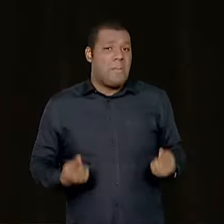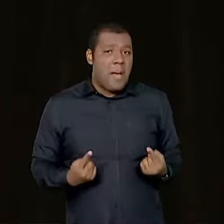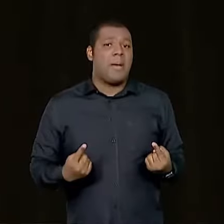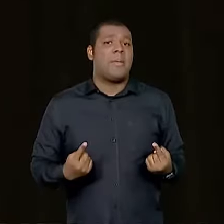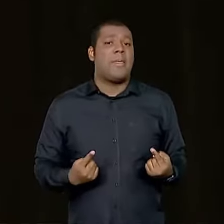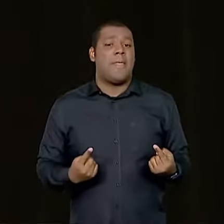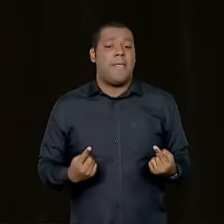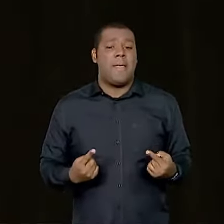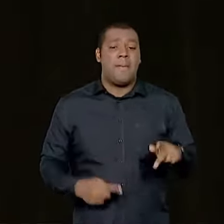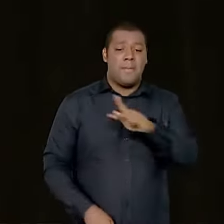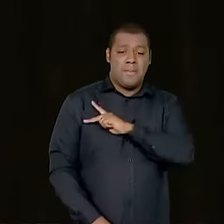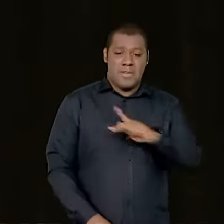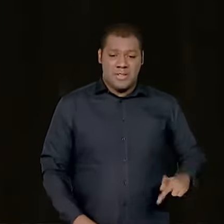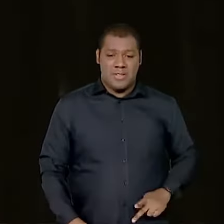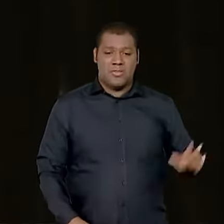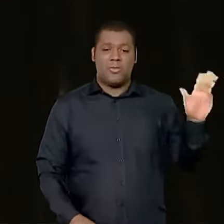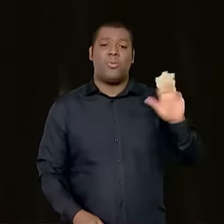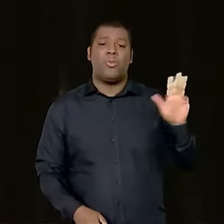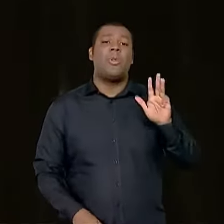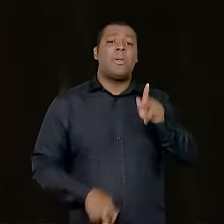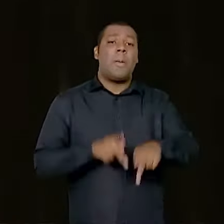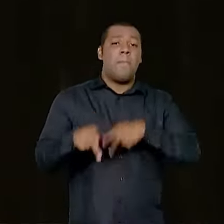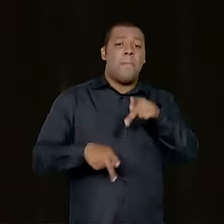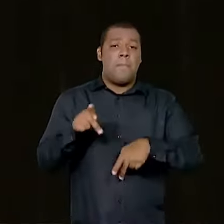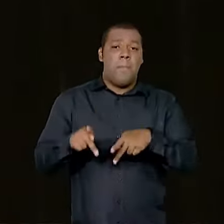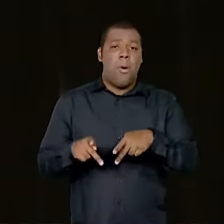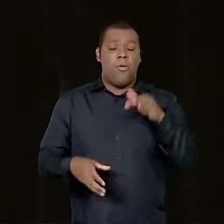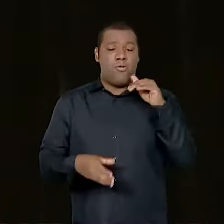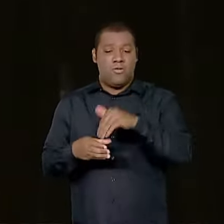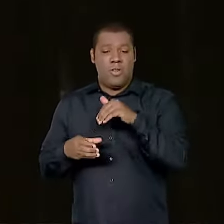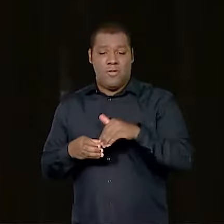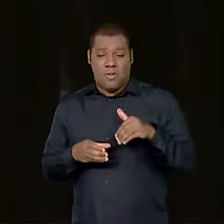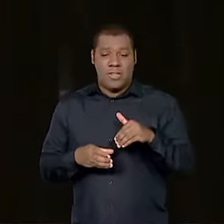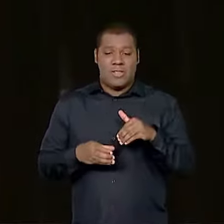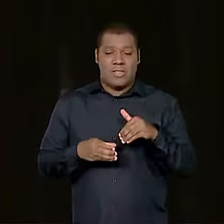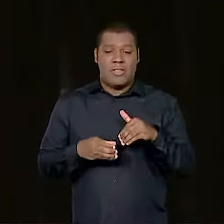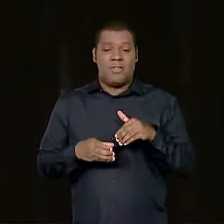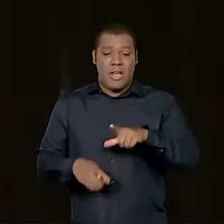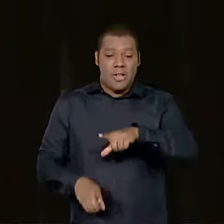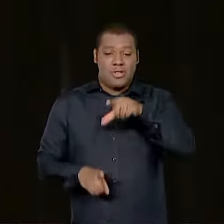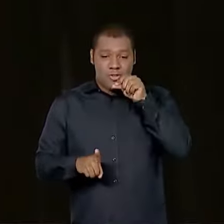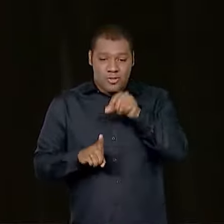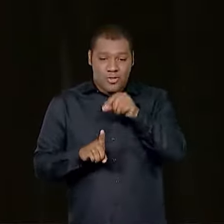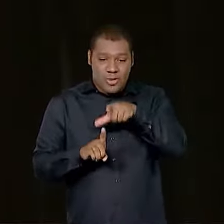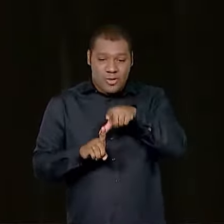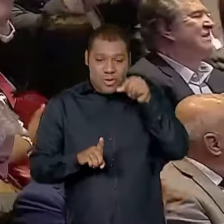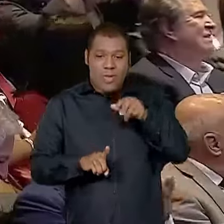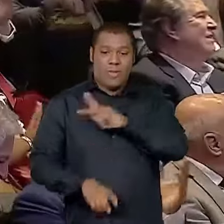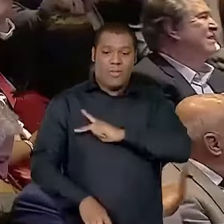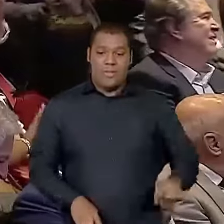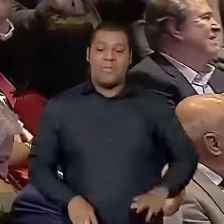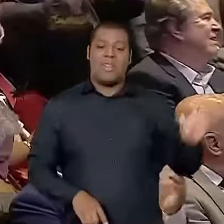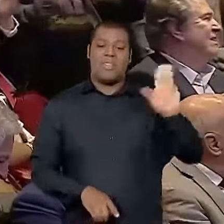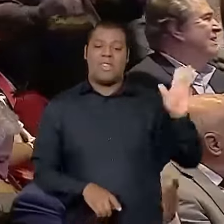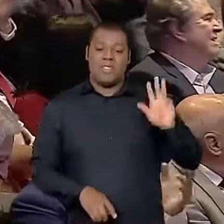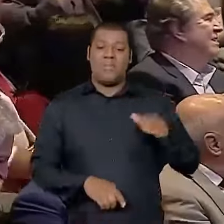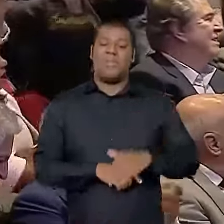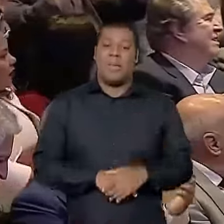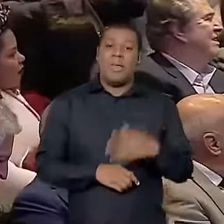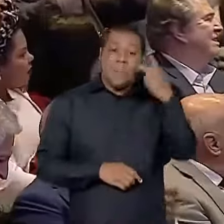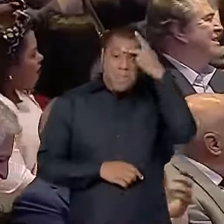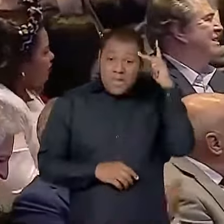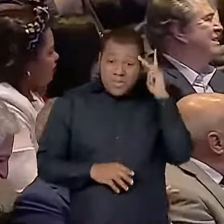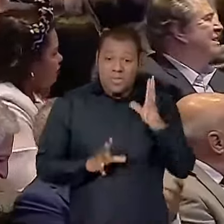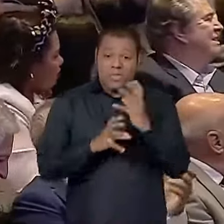República que foi legitimamente eleito pelo povo com 60 milhões de votos. Quem não votou no presidente